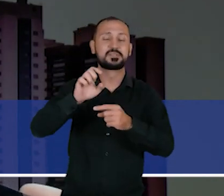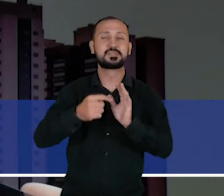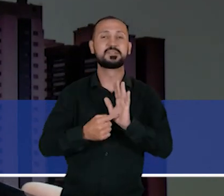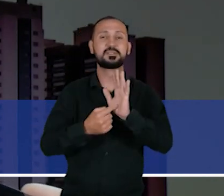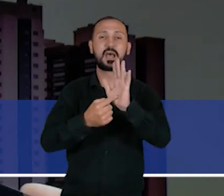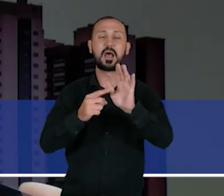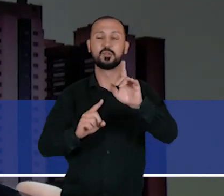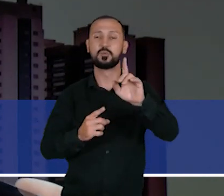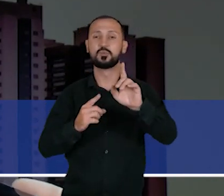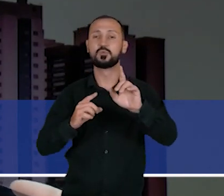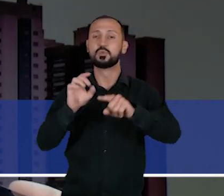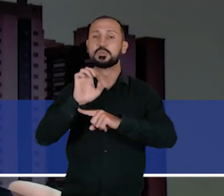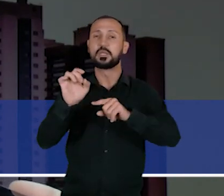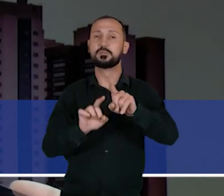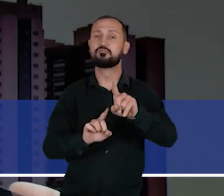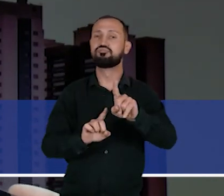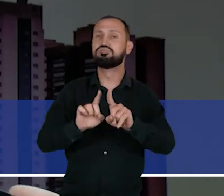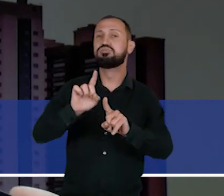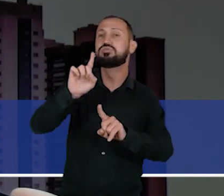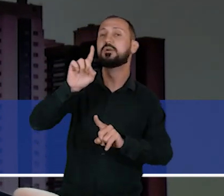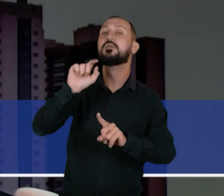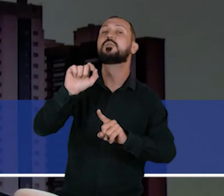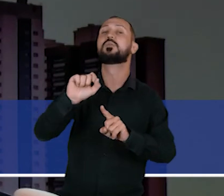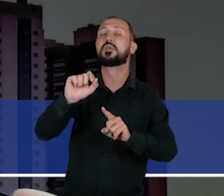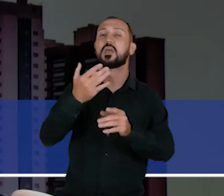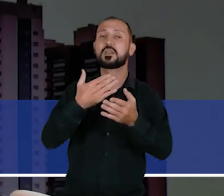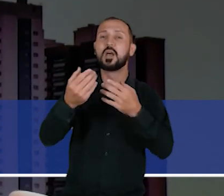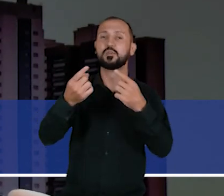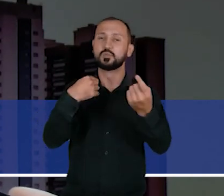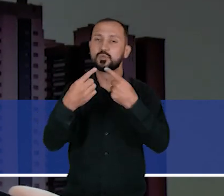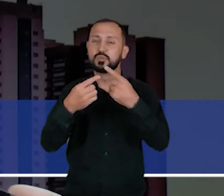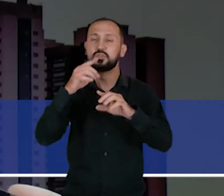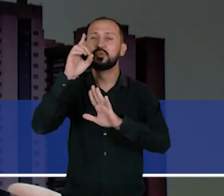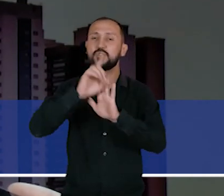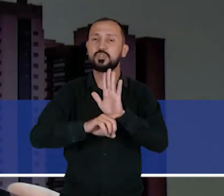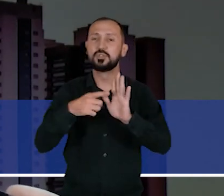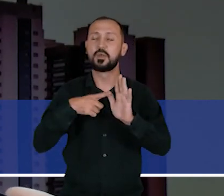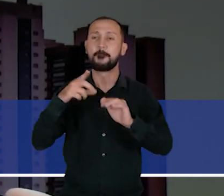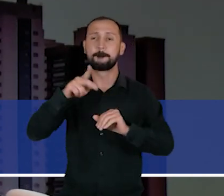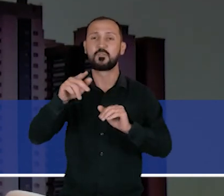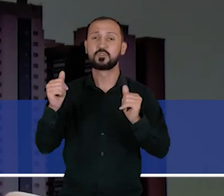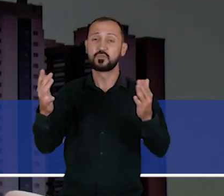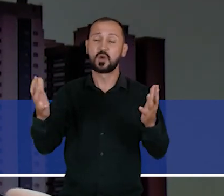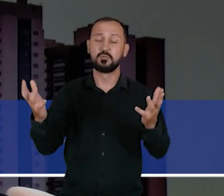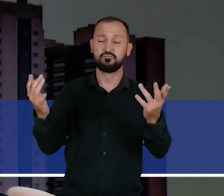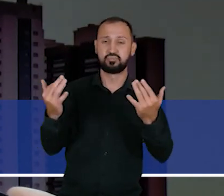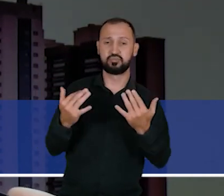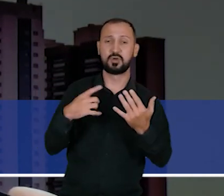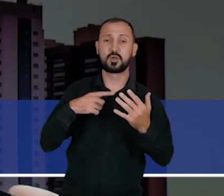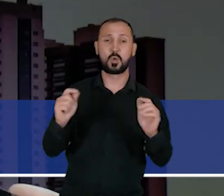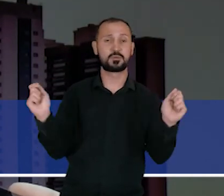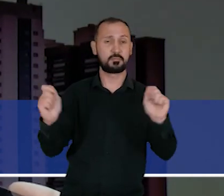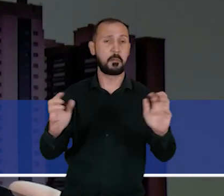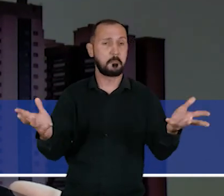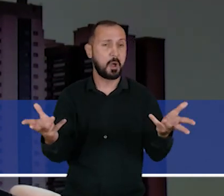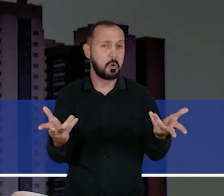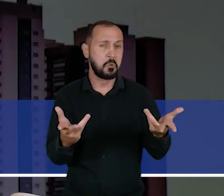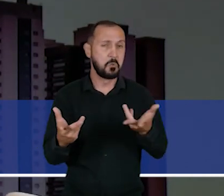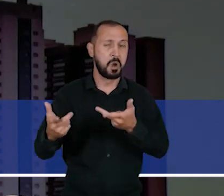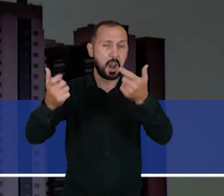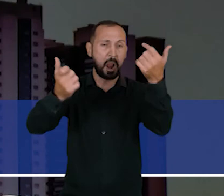se despontando como um dos estados que passa a discutir o direito, a receber professores com